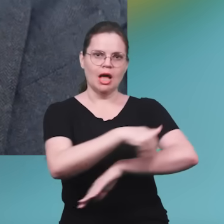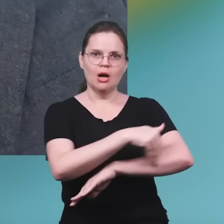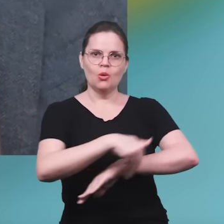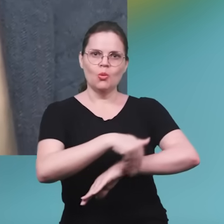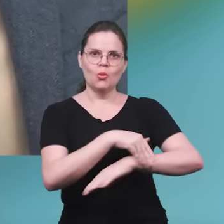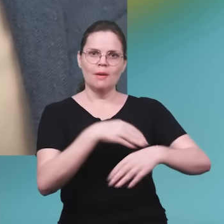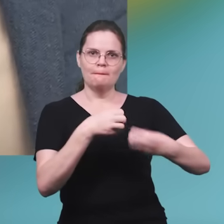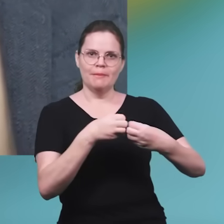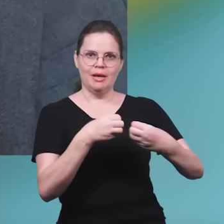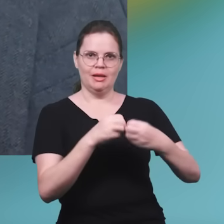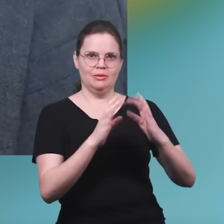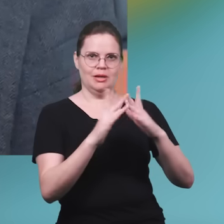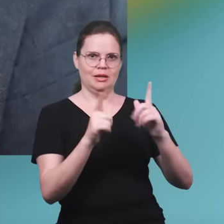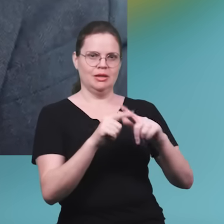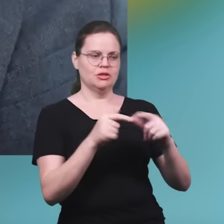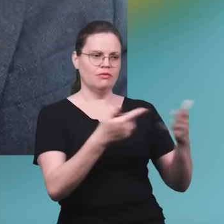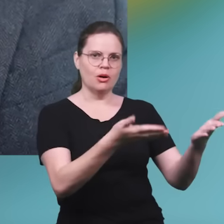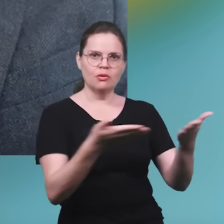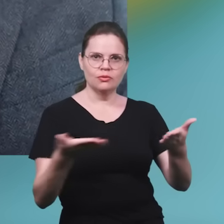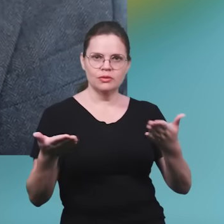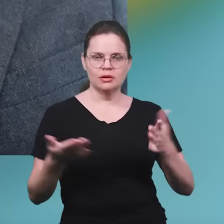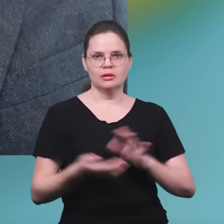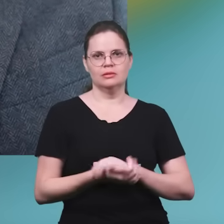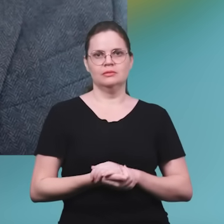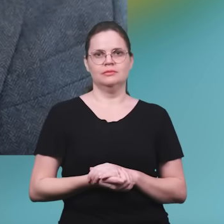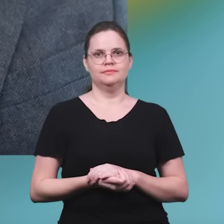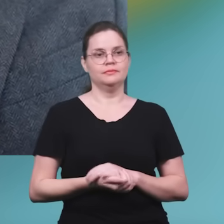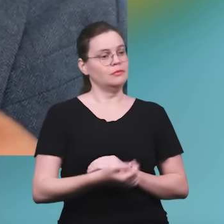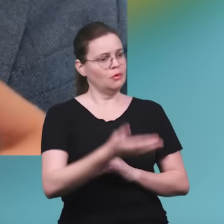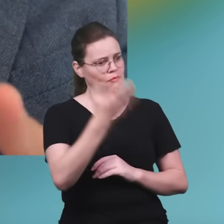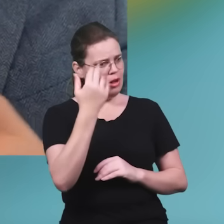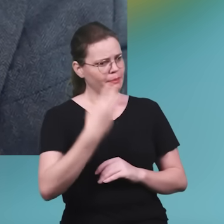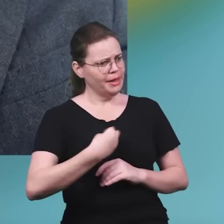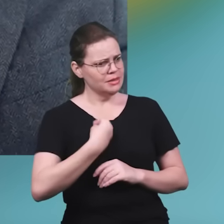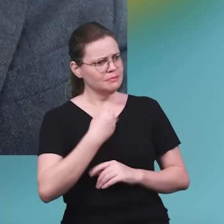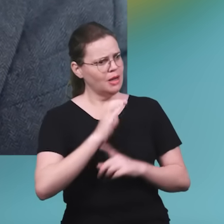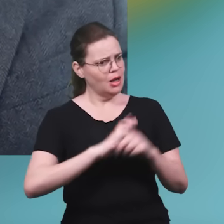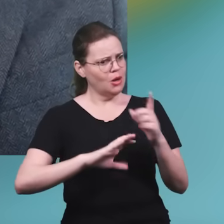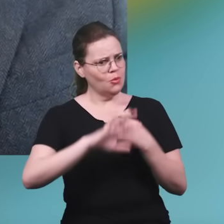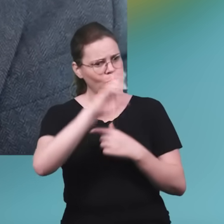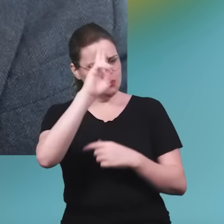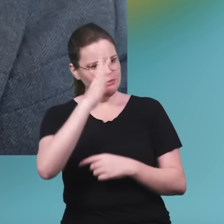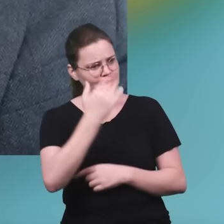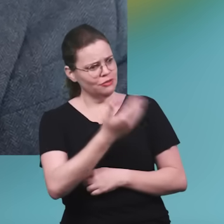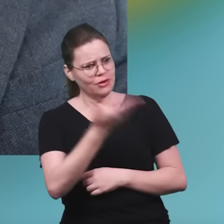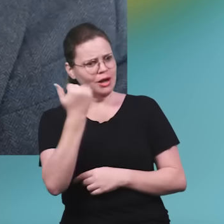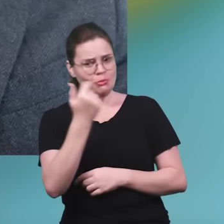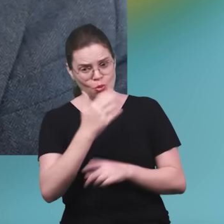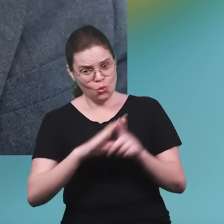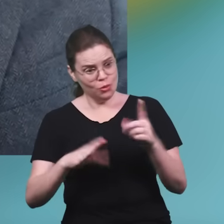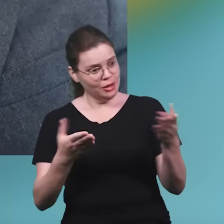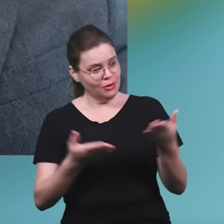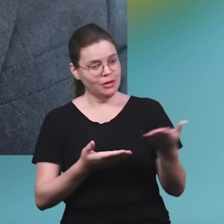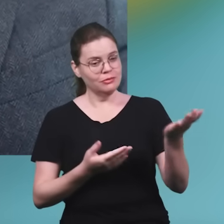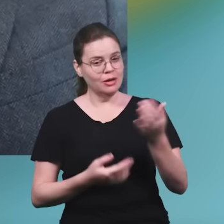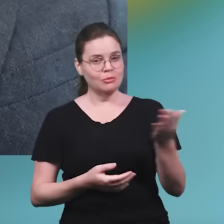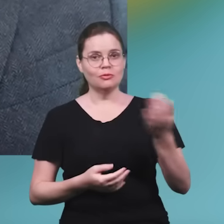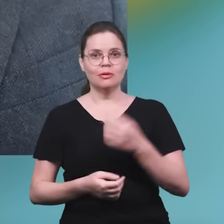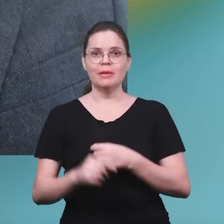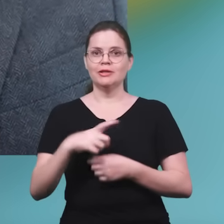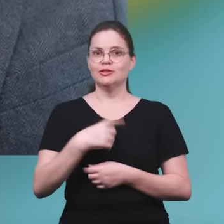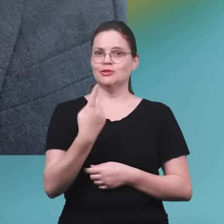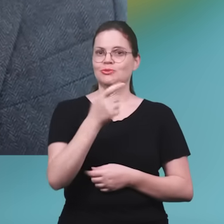pessoas que passavam ali perto da igreja, na calçada, convidando as pessoas para participarem do culto ao meio-dia. E uma